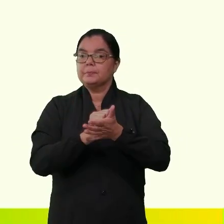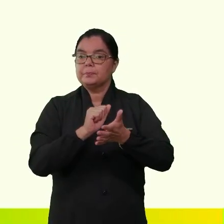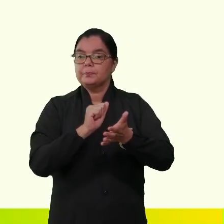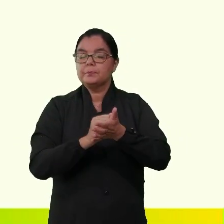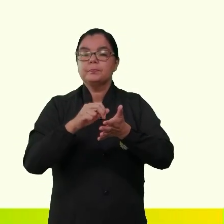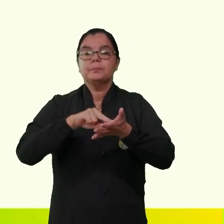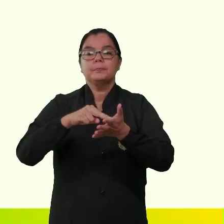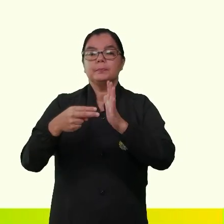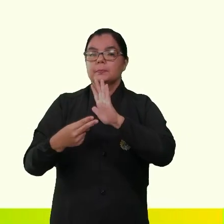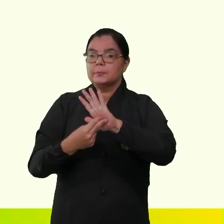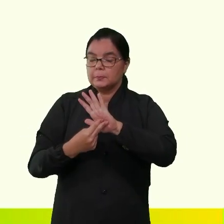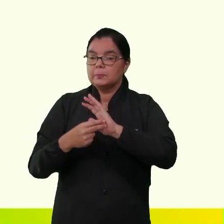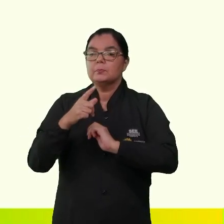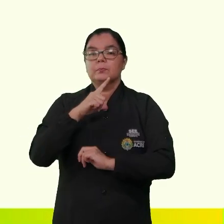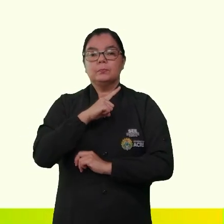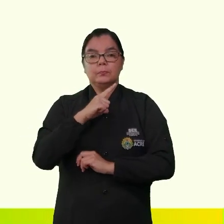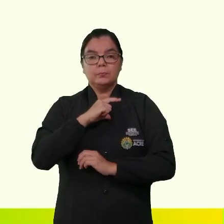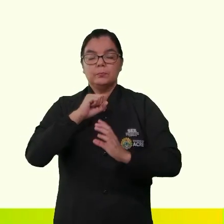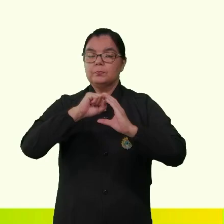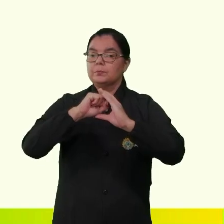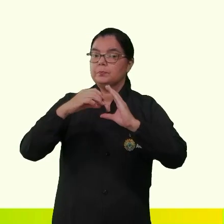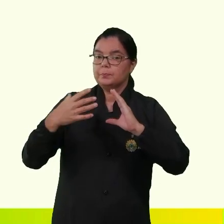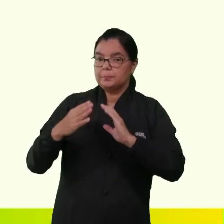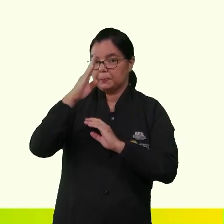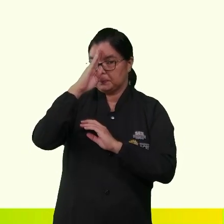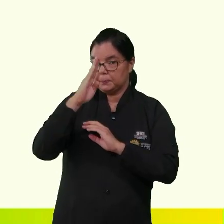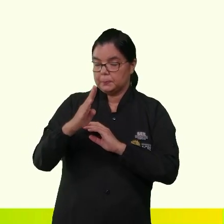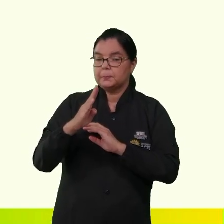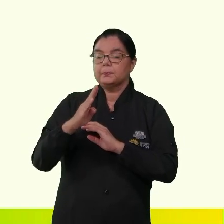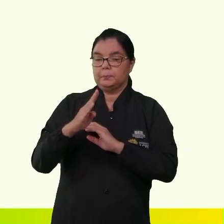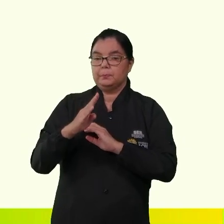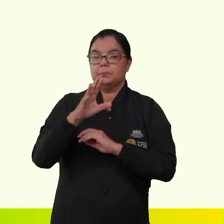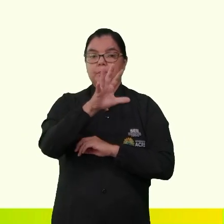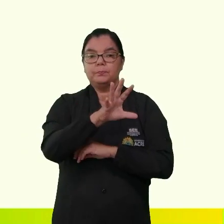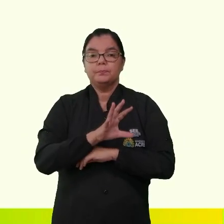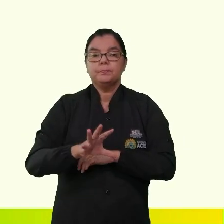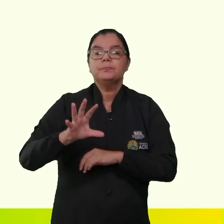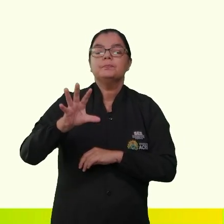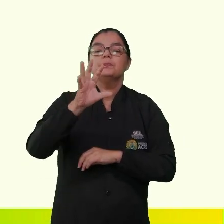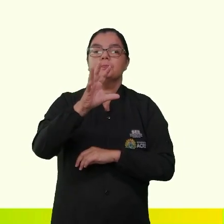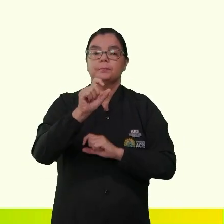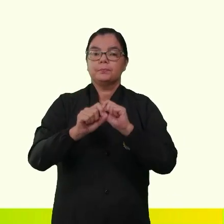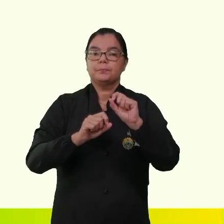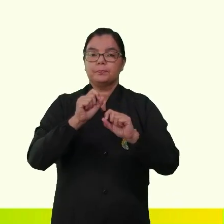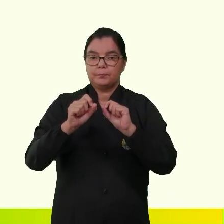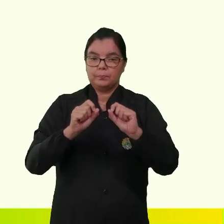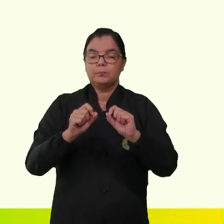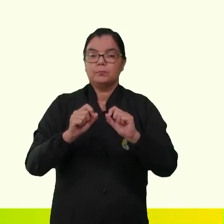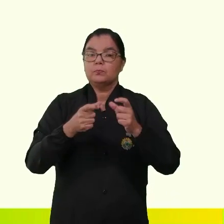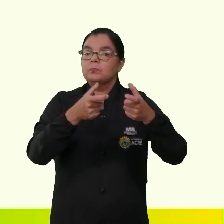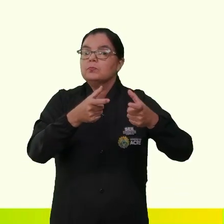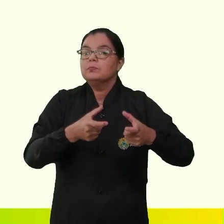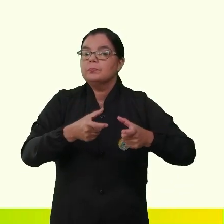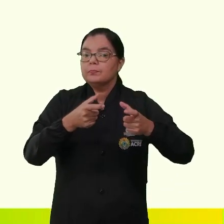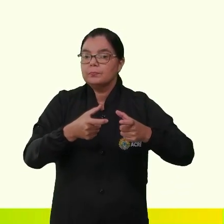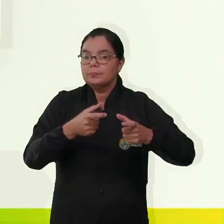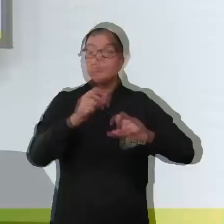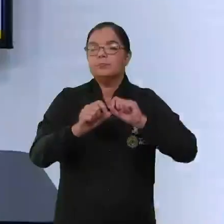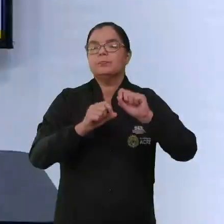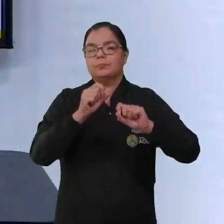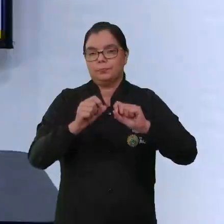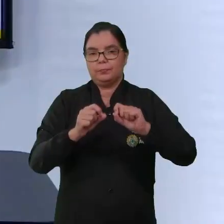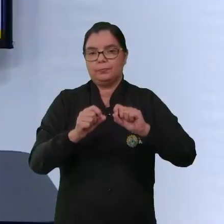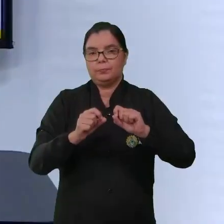significa dizer que eu tenho como característica principal aqui no regionalismo a colocal. Que seria